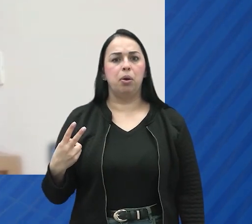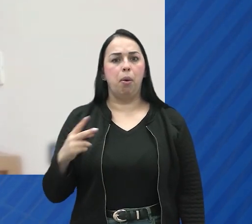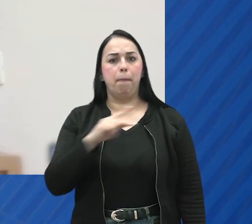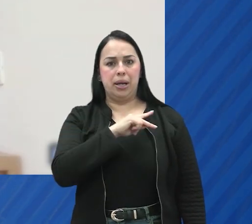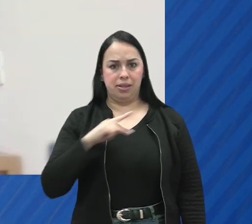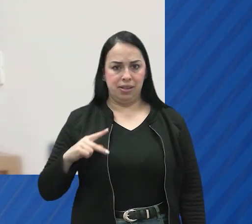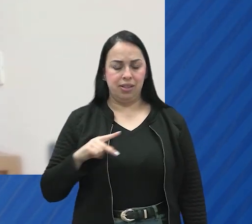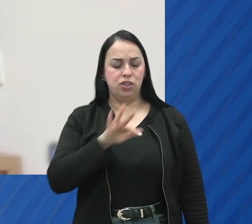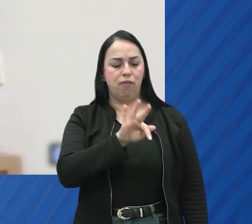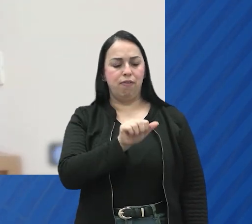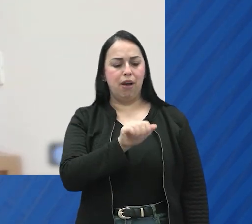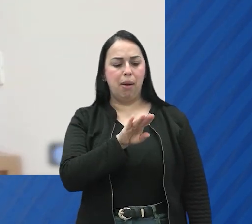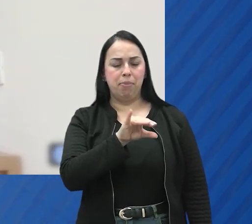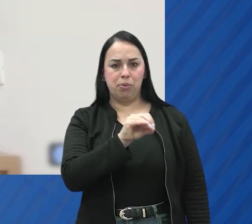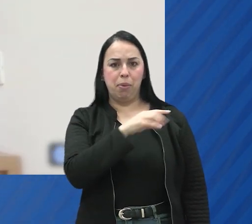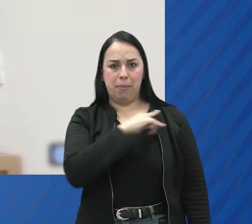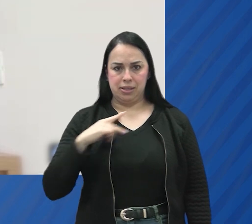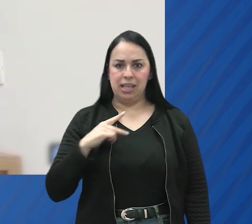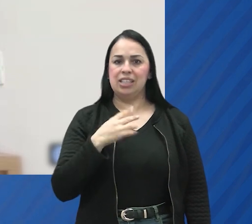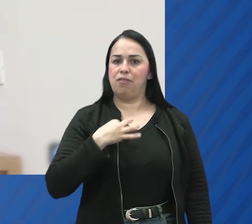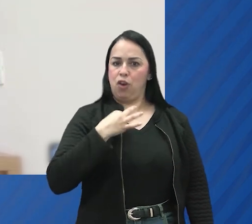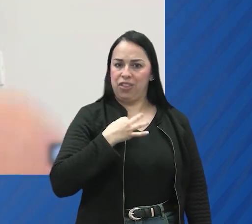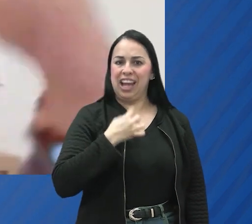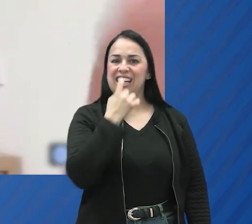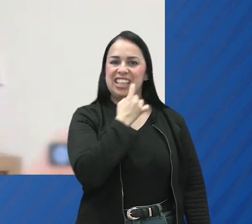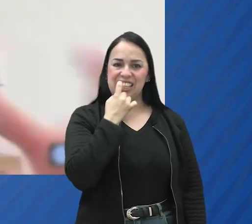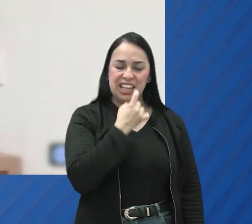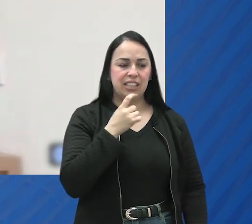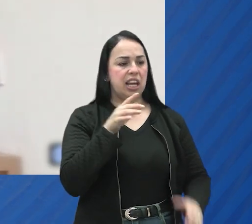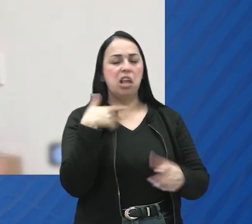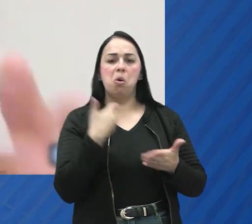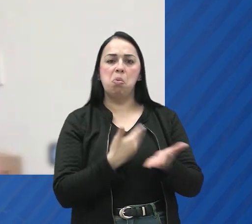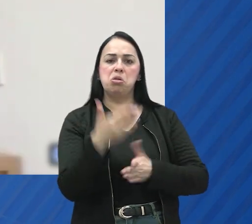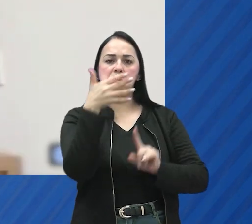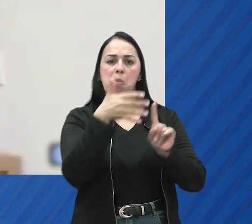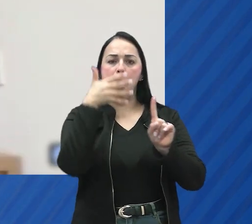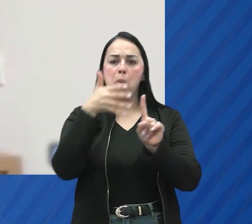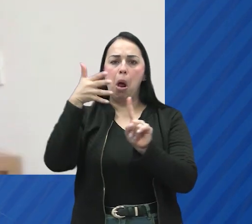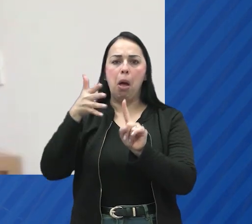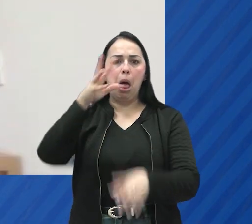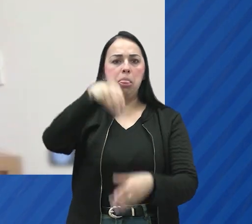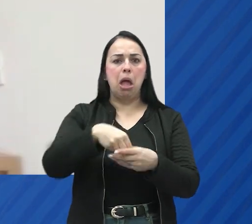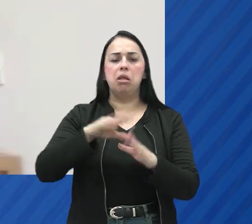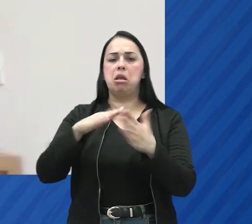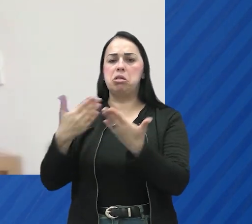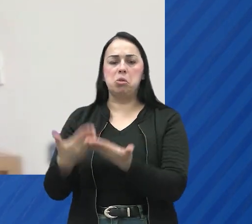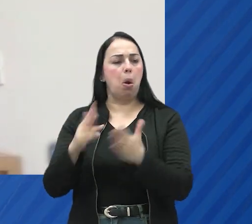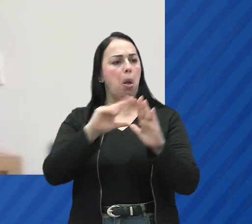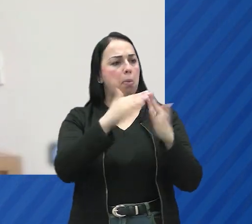presidente voluntário, que é o Dr. Fábio Bibancos, que ao fazer palestras de prevenção nas